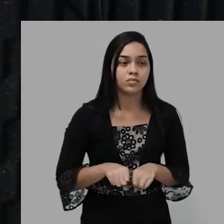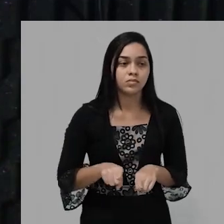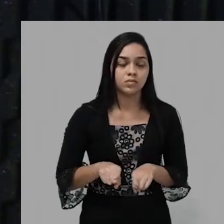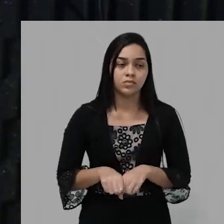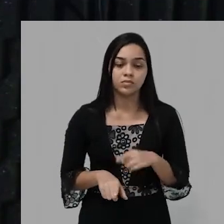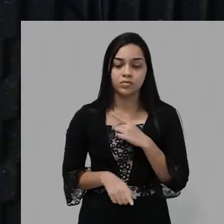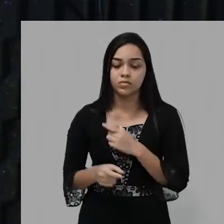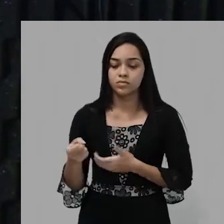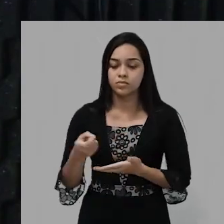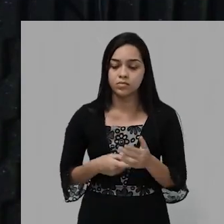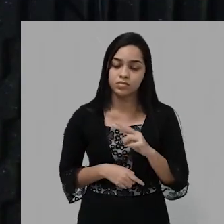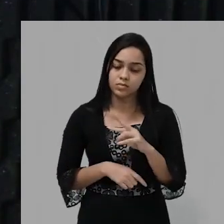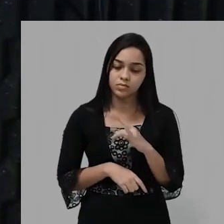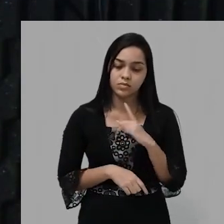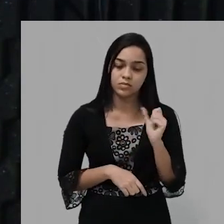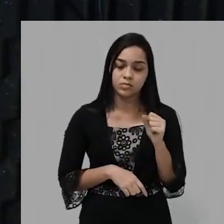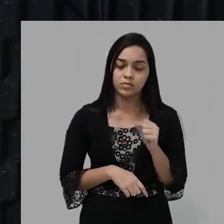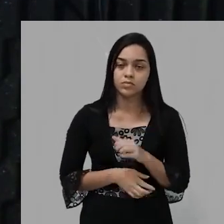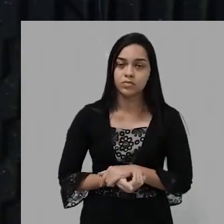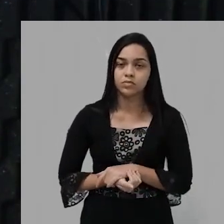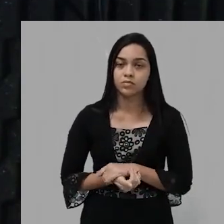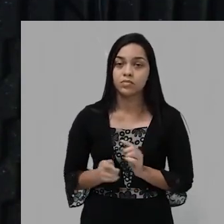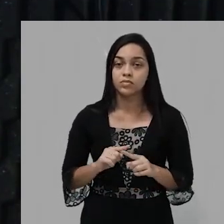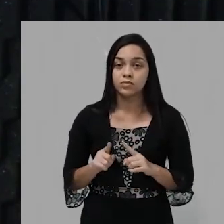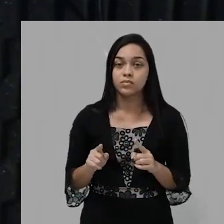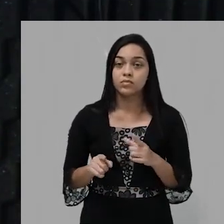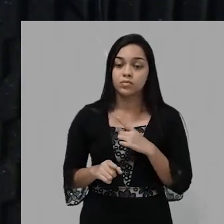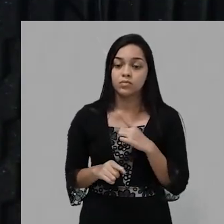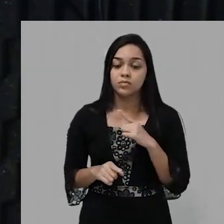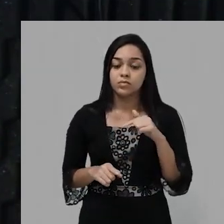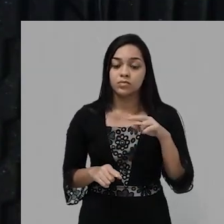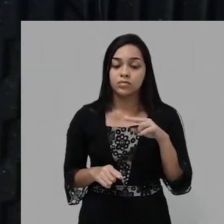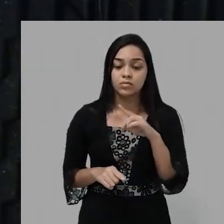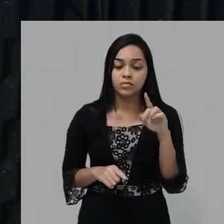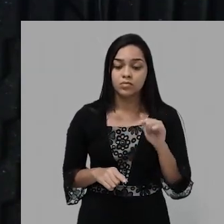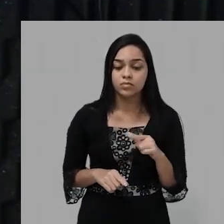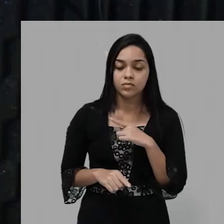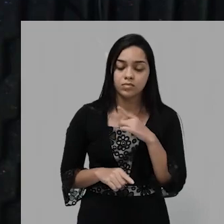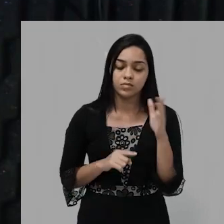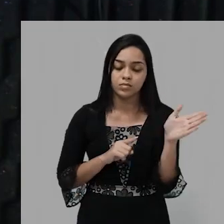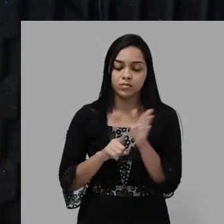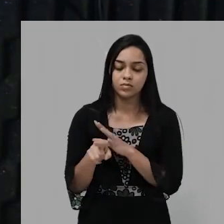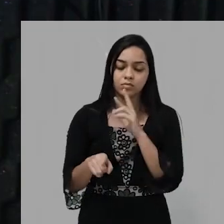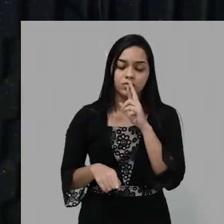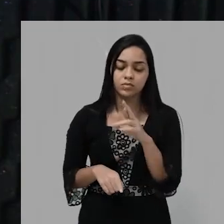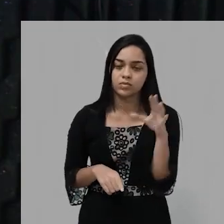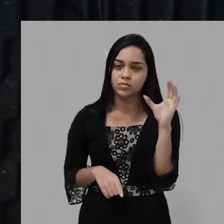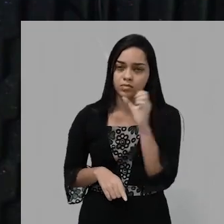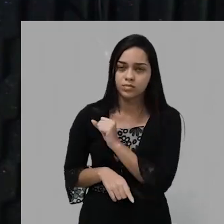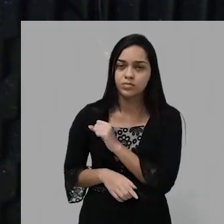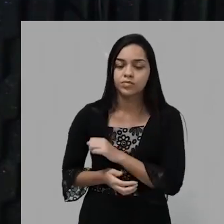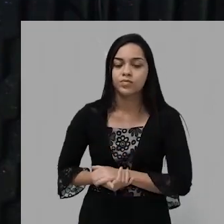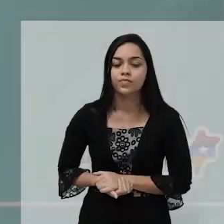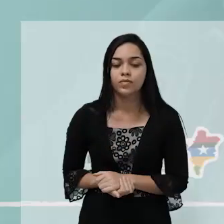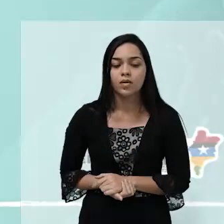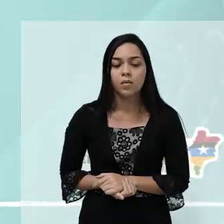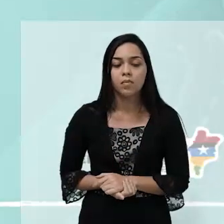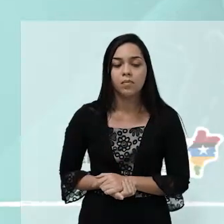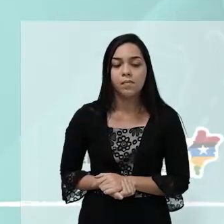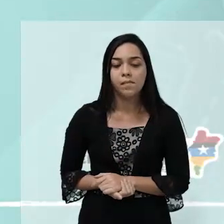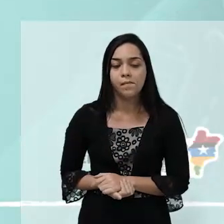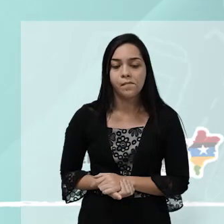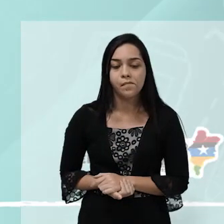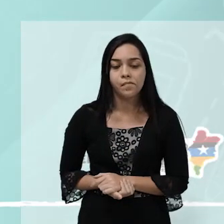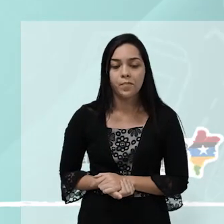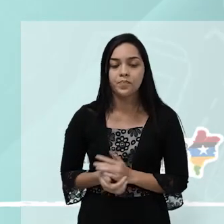partir daqueles textos é que vêm as questões. Mas aqui nós vamos fazer um quiz, que são perguntas e respostas, bem mais rapidinho. Vamos lá,